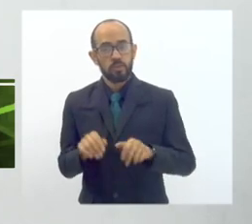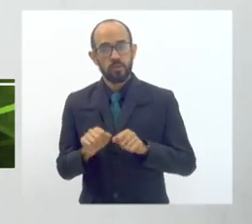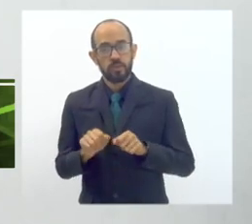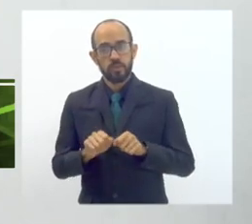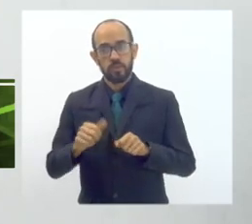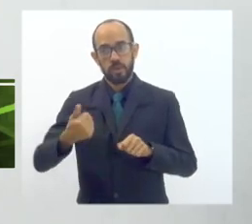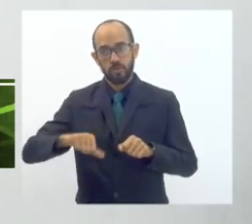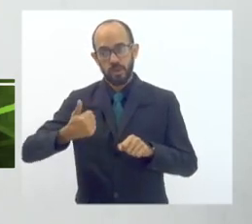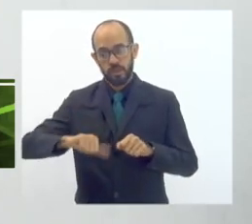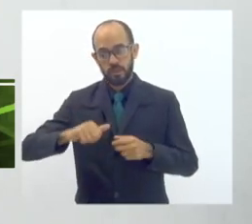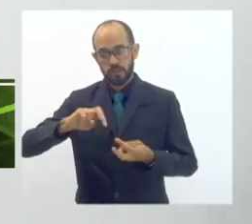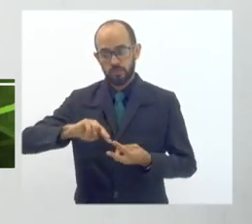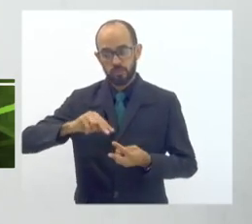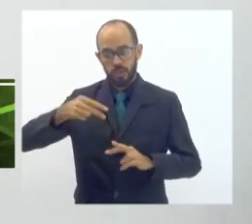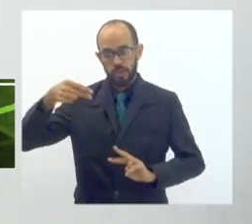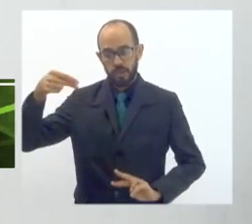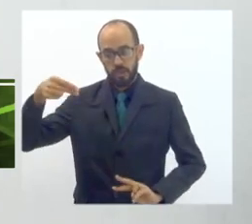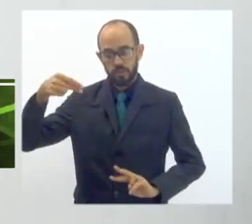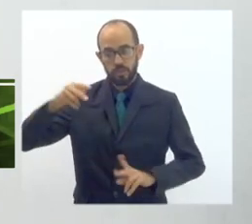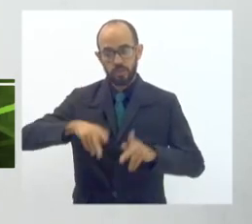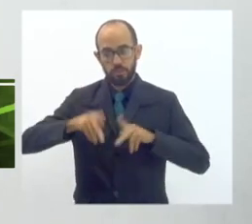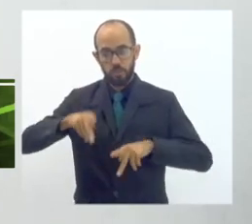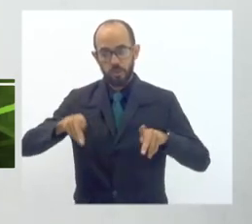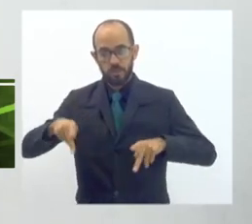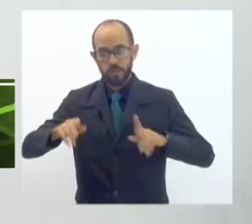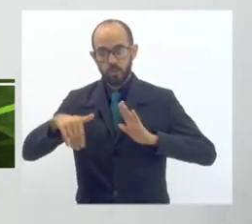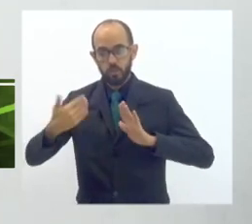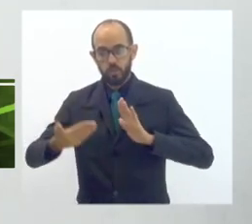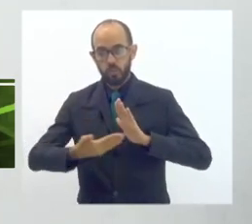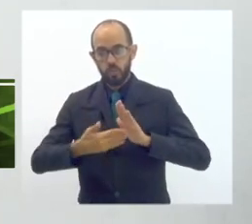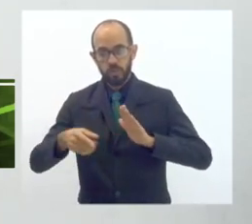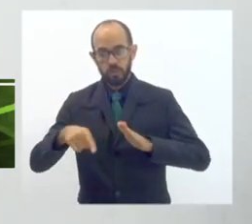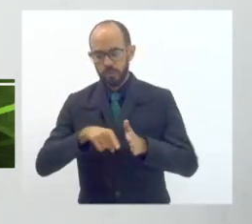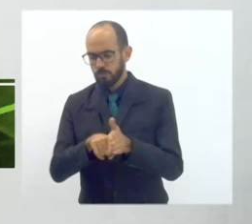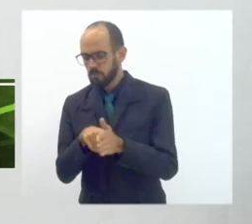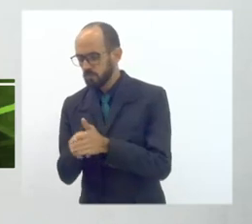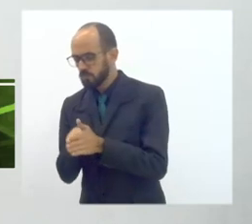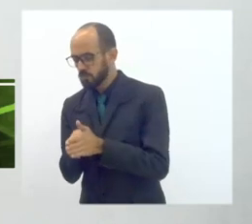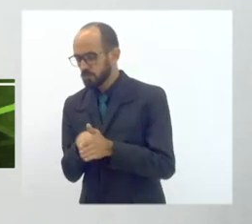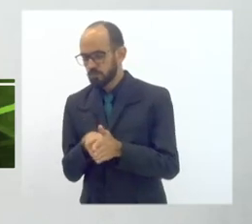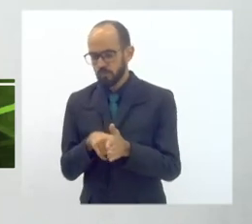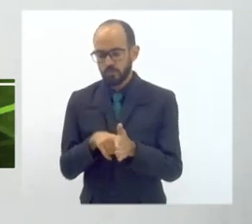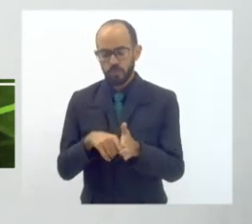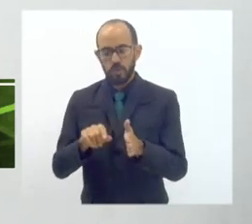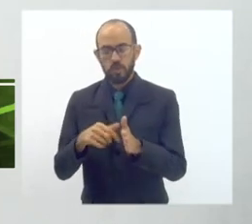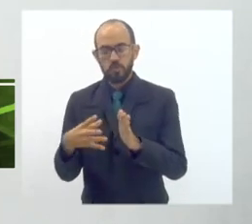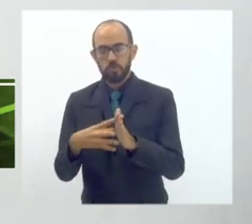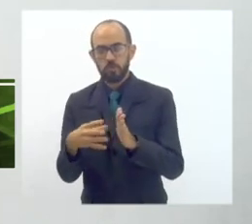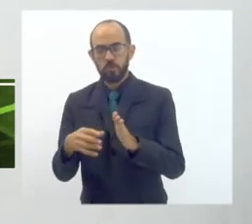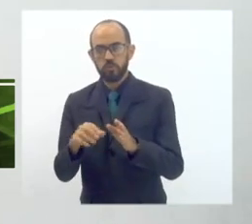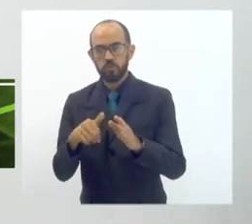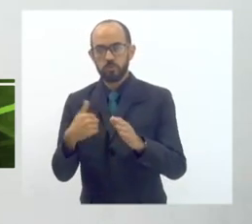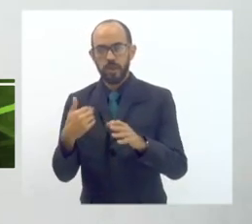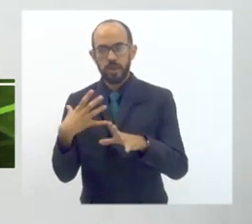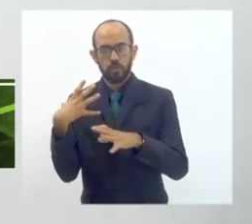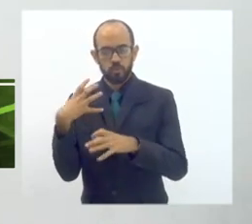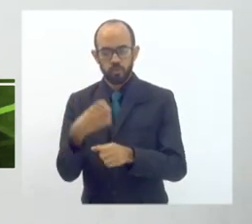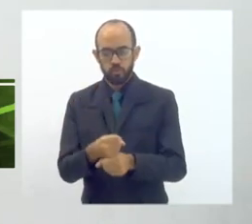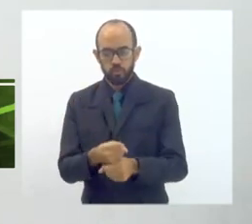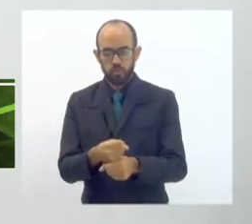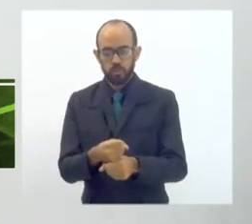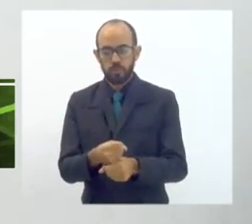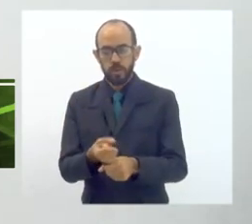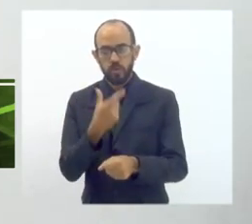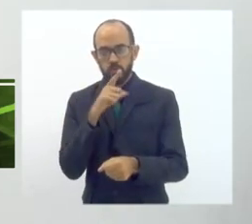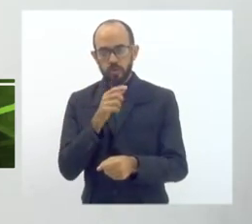genética itinerante da população toda, para levantamento e triagem, um matriciamento completo, para, quem sabe, justifique a criação